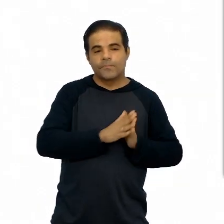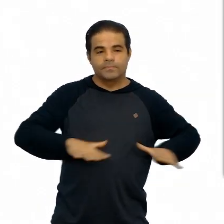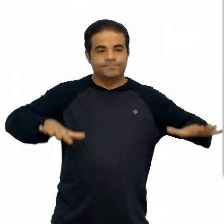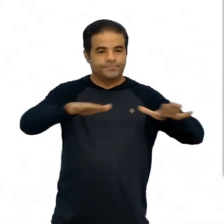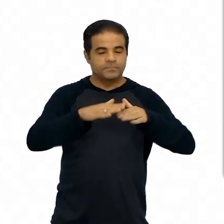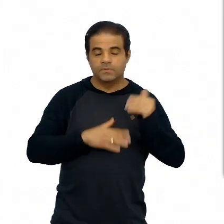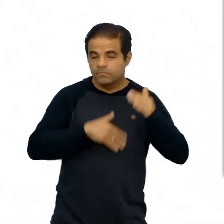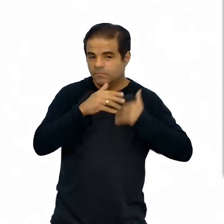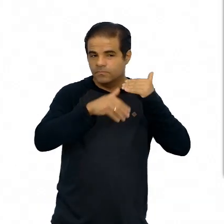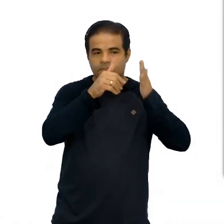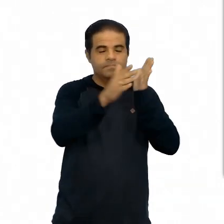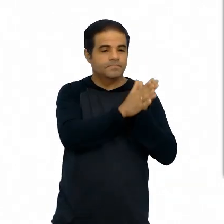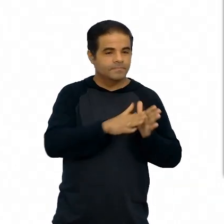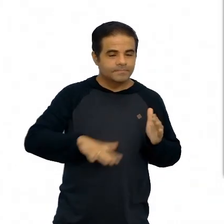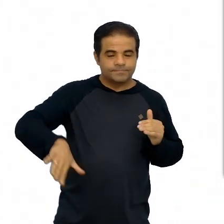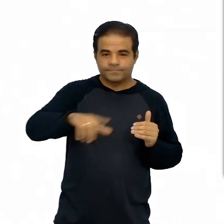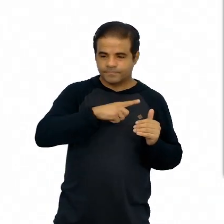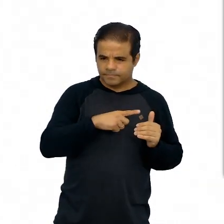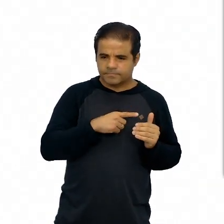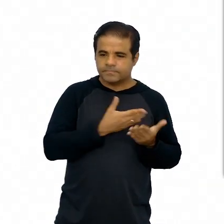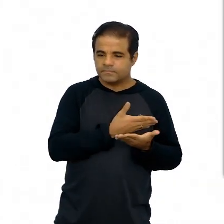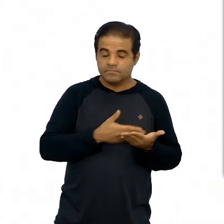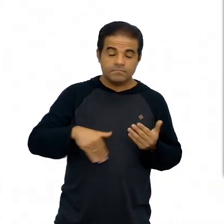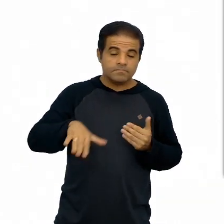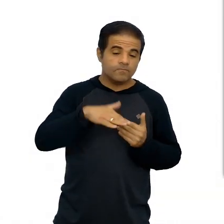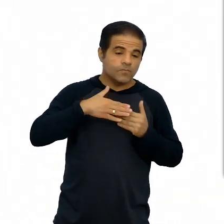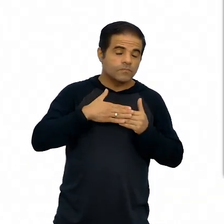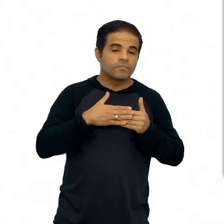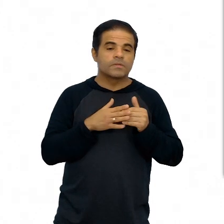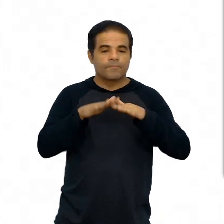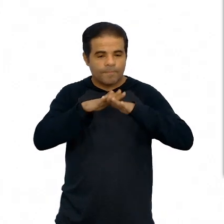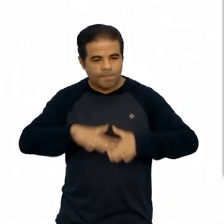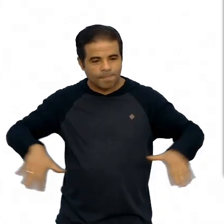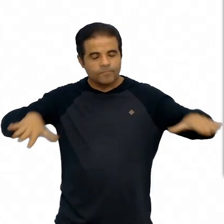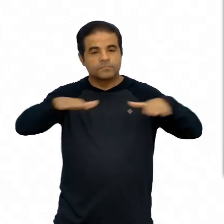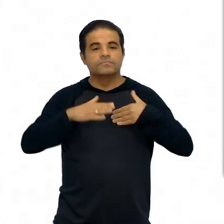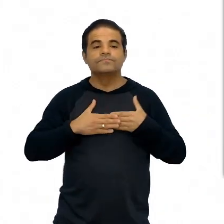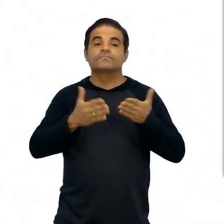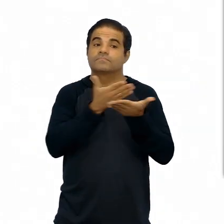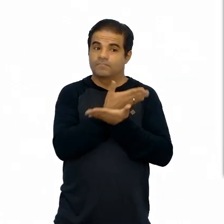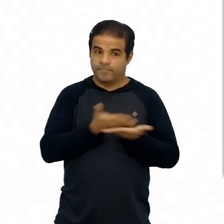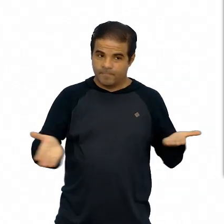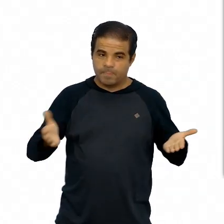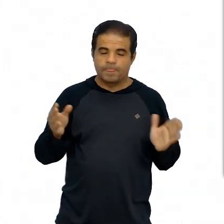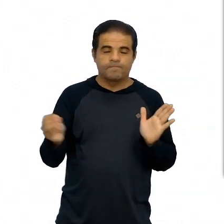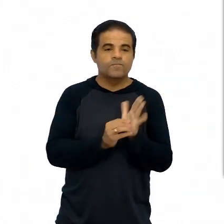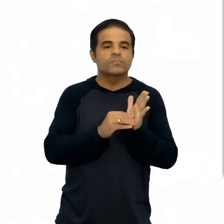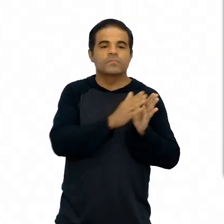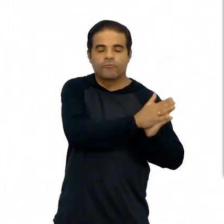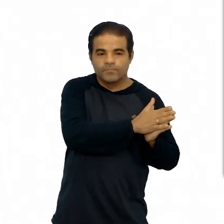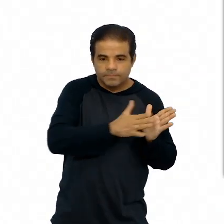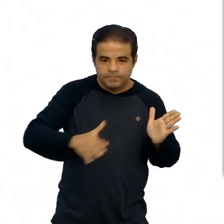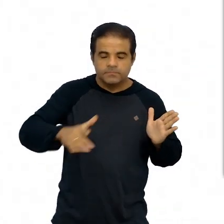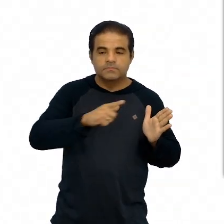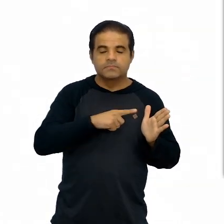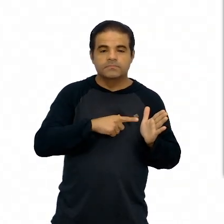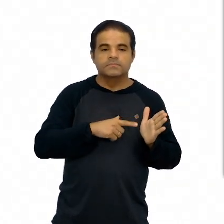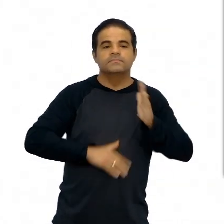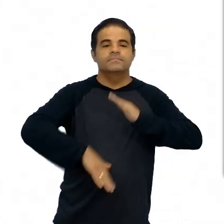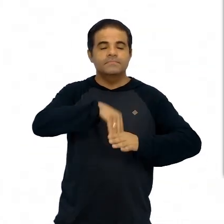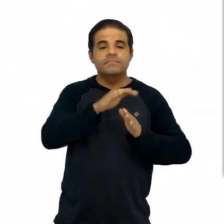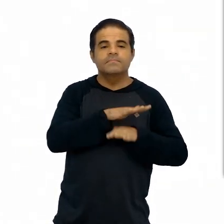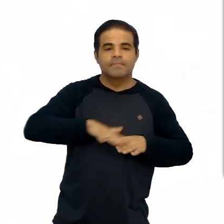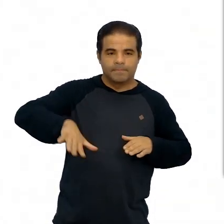de ações e procedimentos a serem realizados ao fim de obter melhores resultados nos processos de ensino